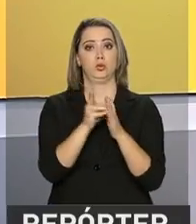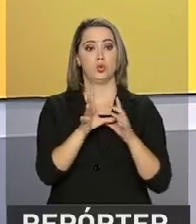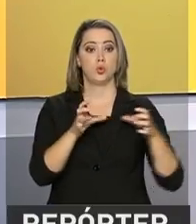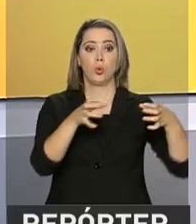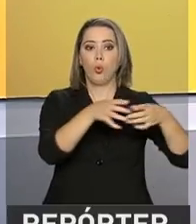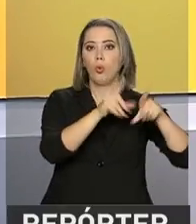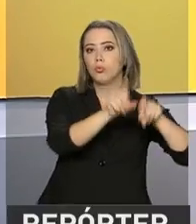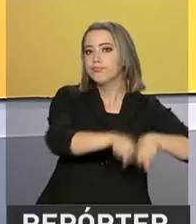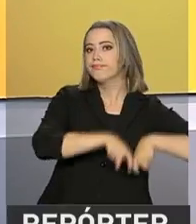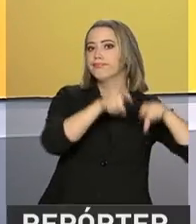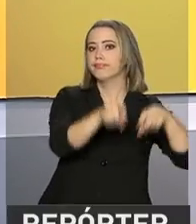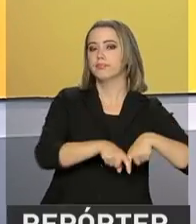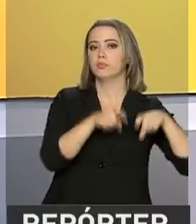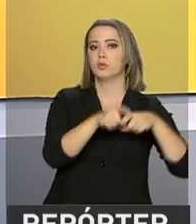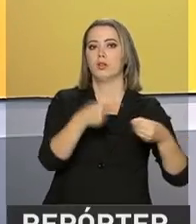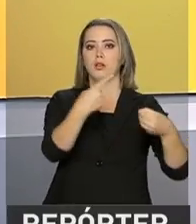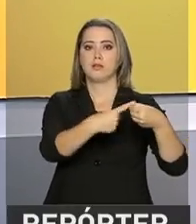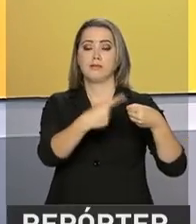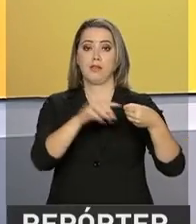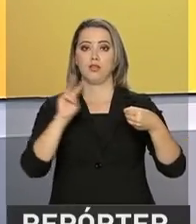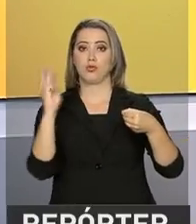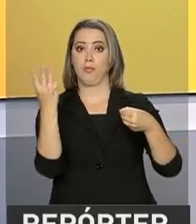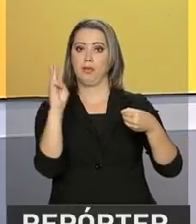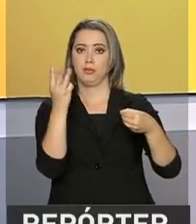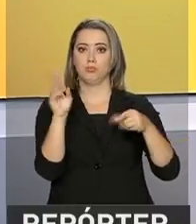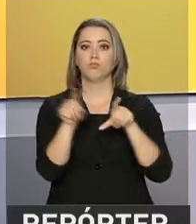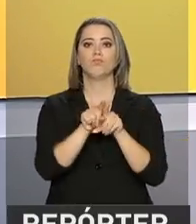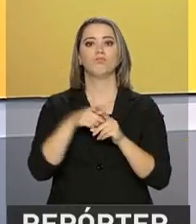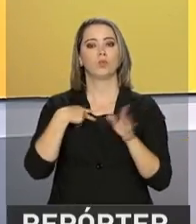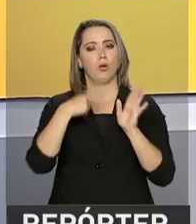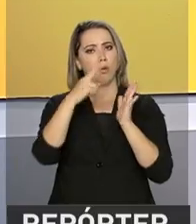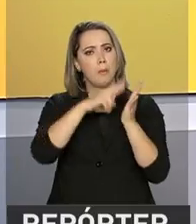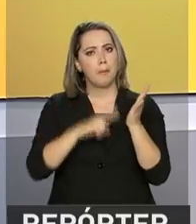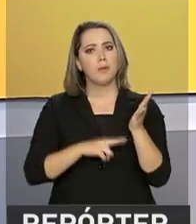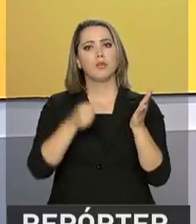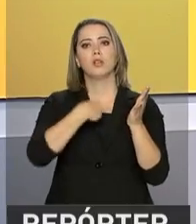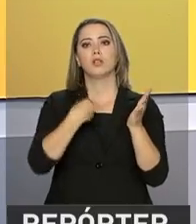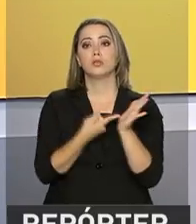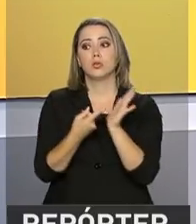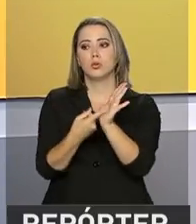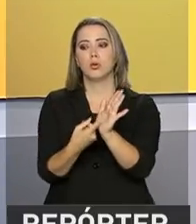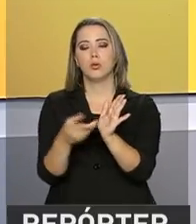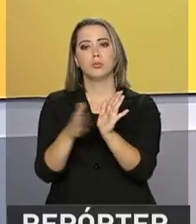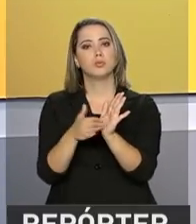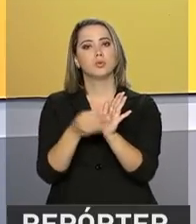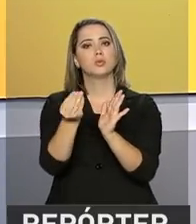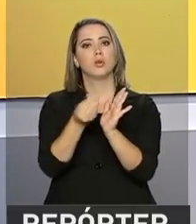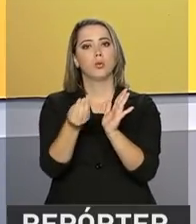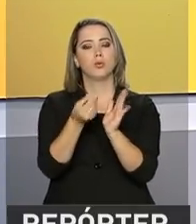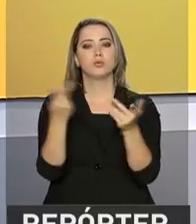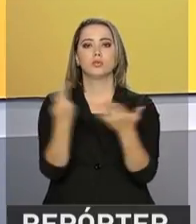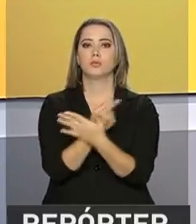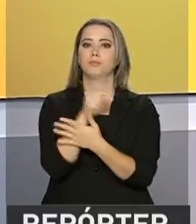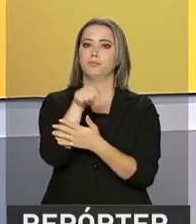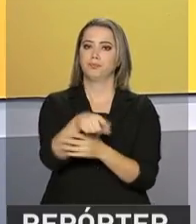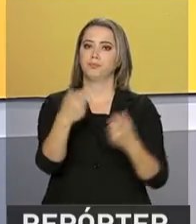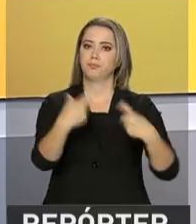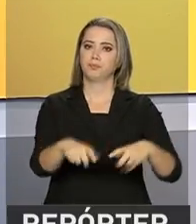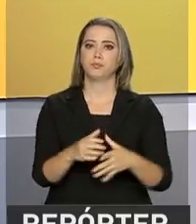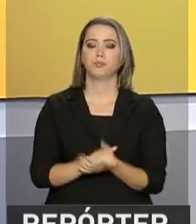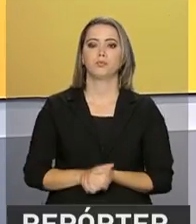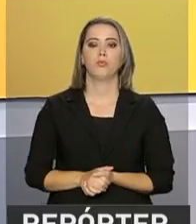viana no maranhão a fundação deve fazer um relatório com a situação no local a repórter lona karen tem os